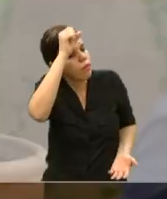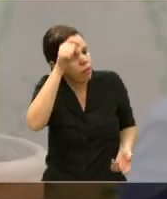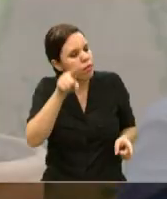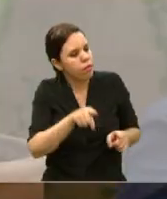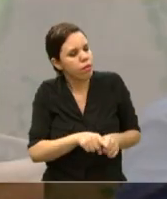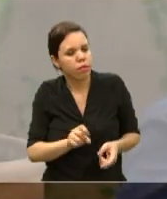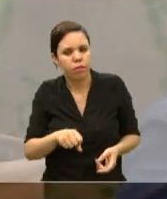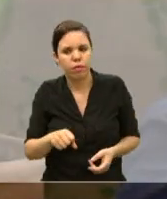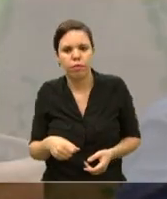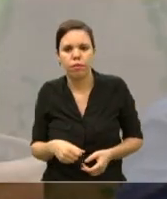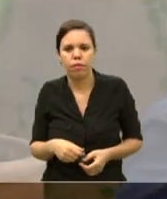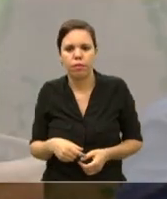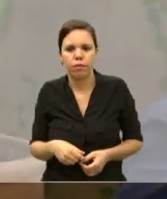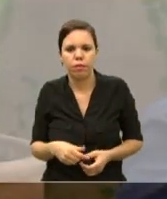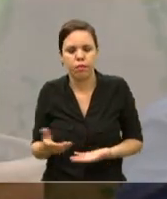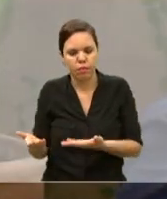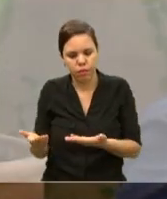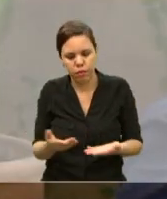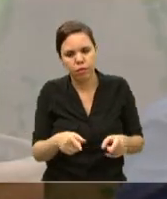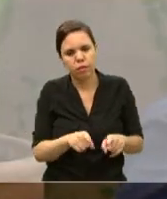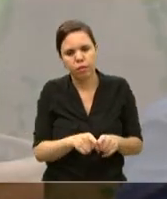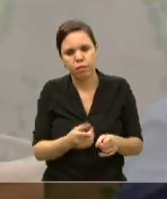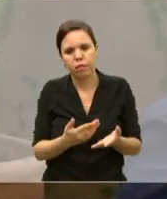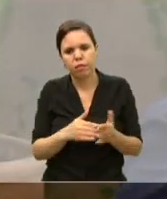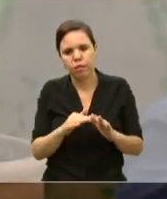do mundo hoje, né? Nós não